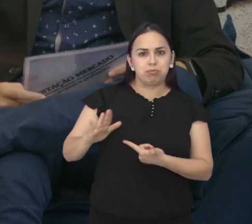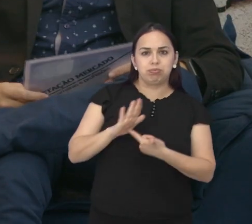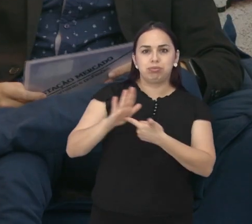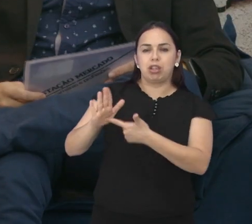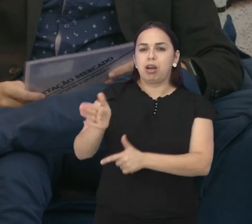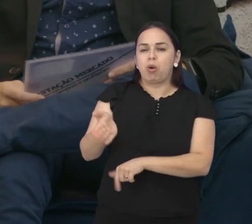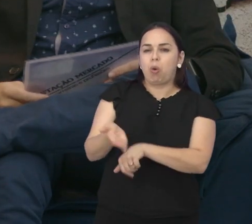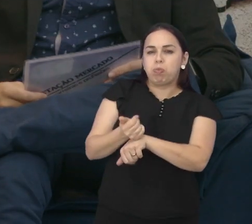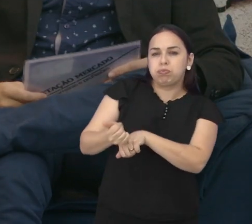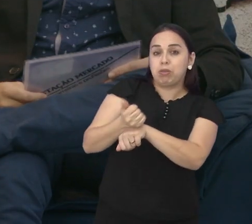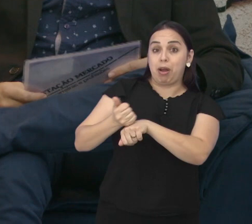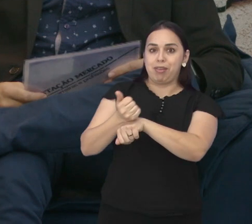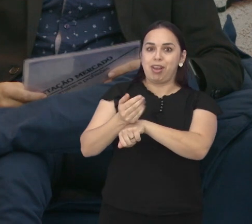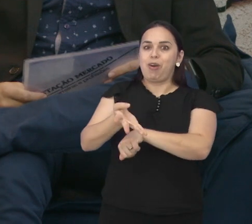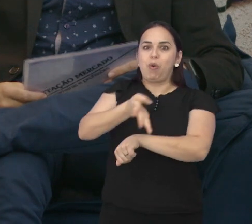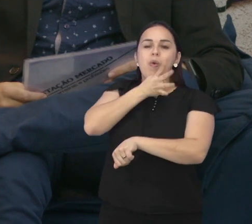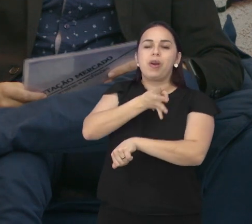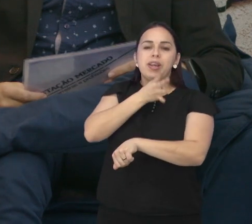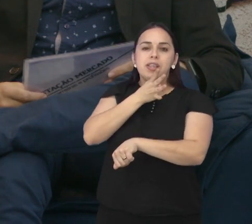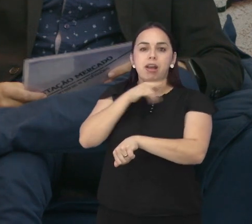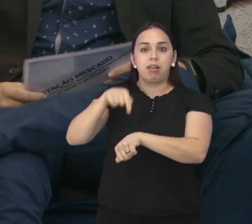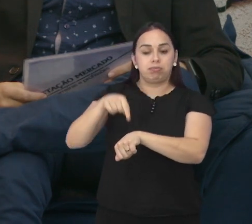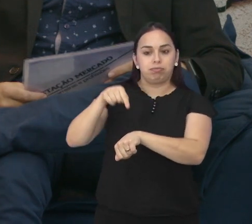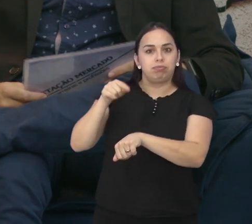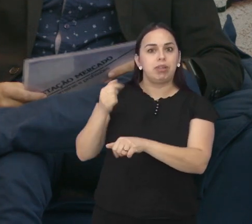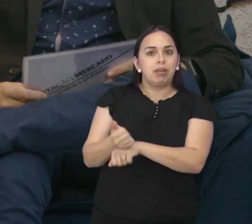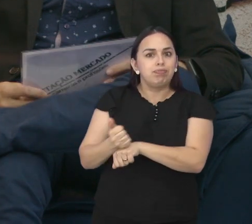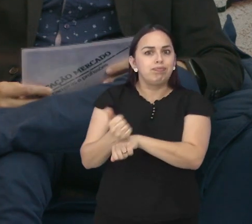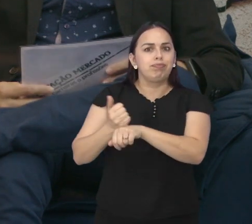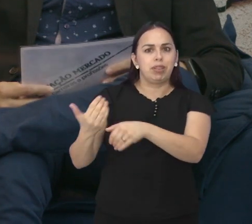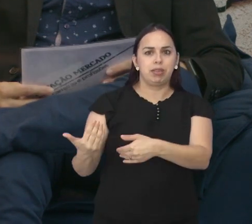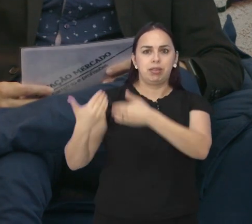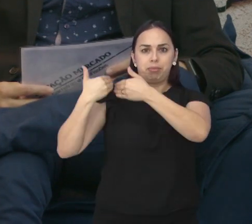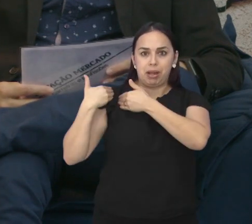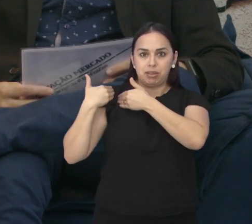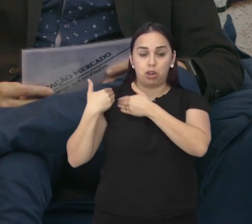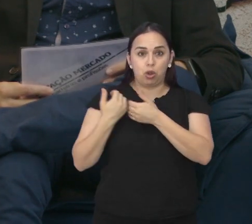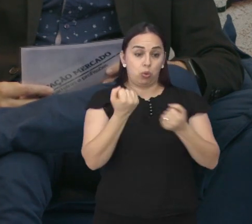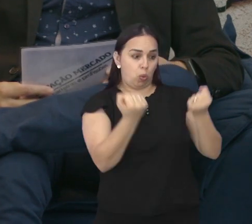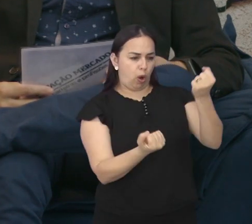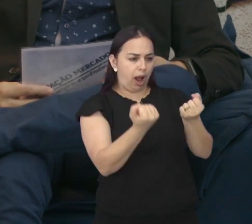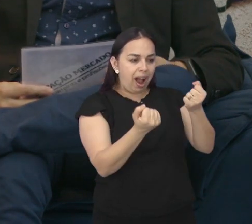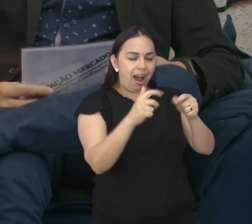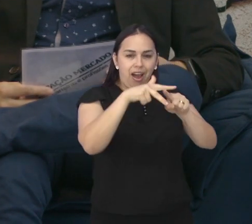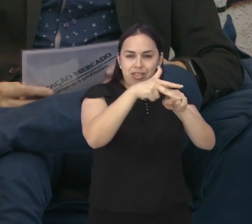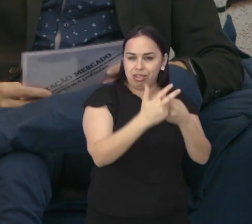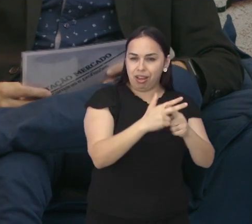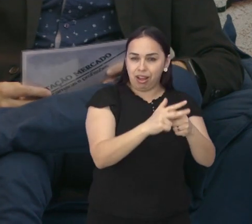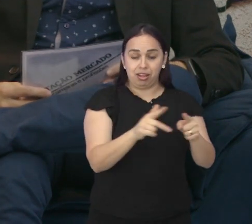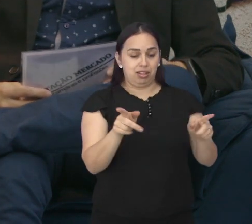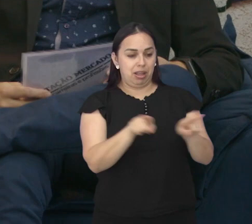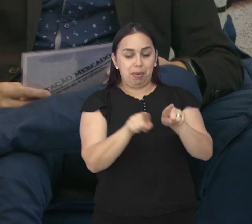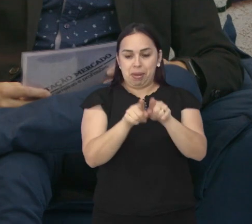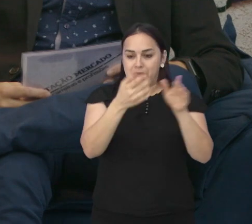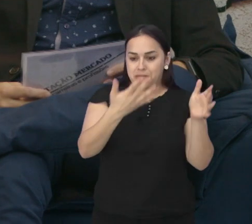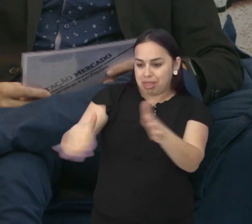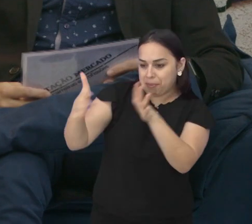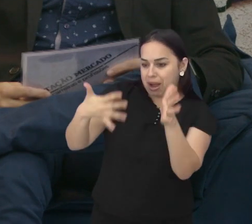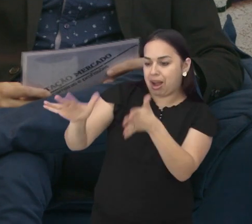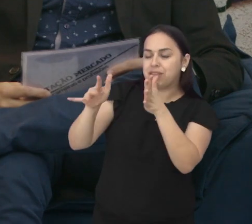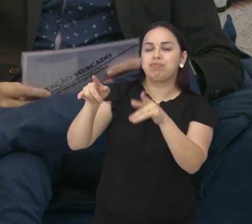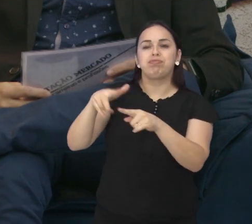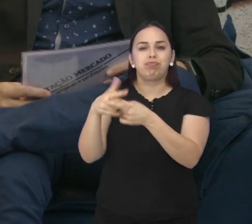nosso programa vai conhecer mais sobre aquele profissional responsável por realizar reparo em motores e maquinários,